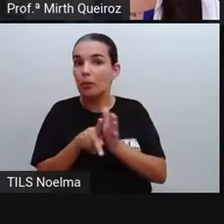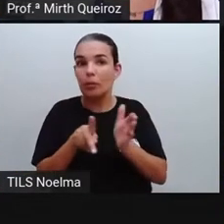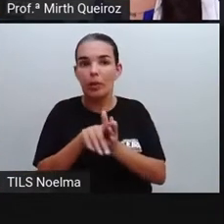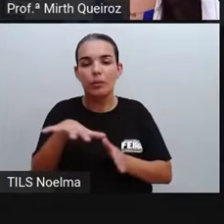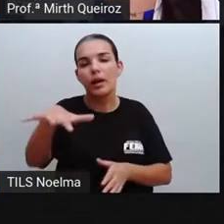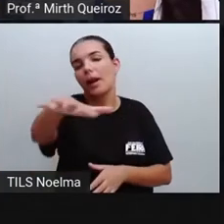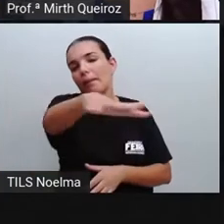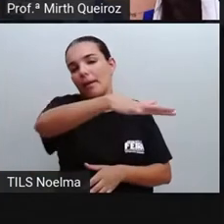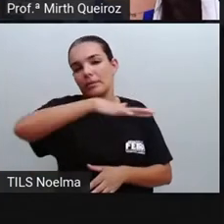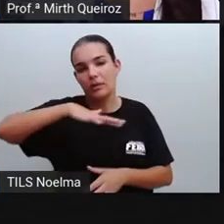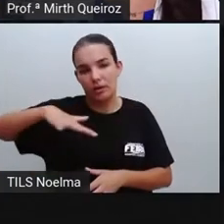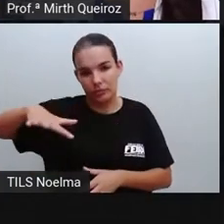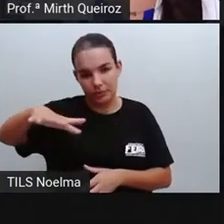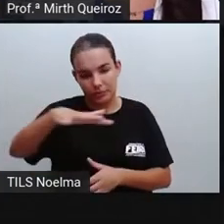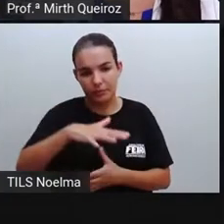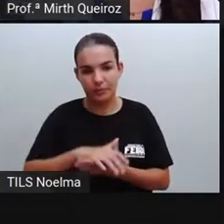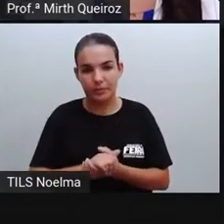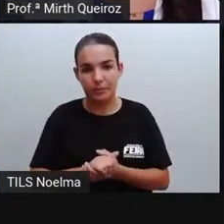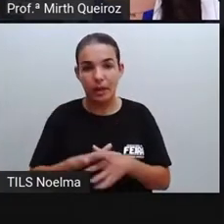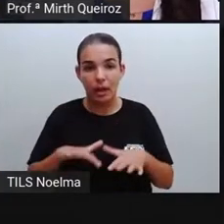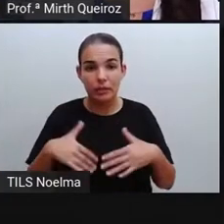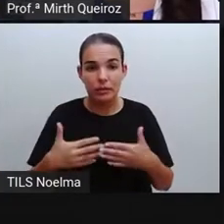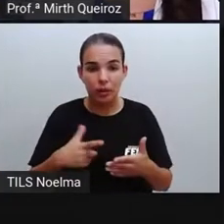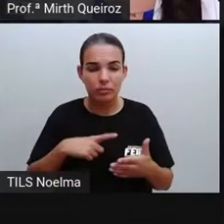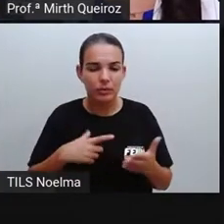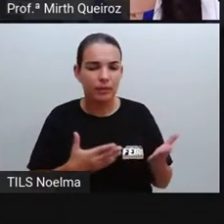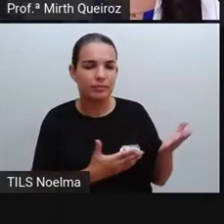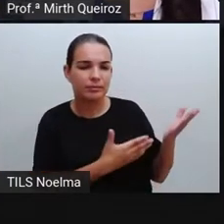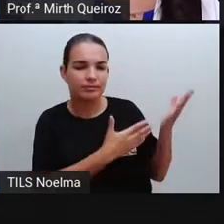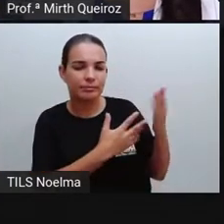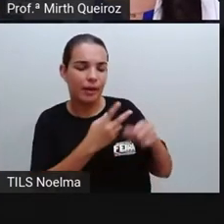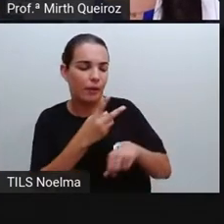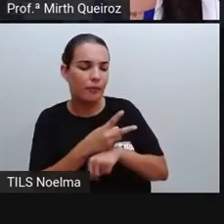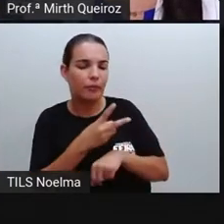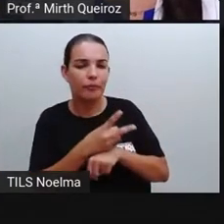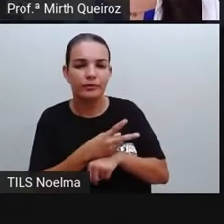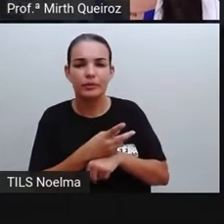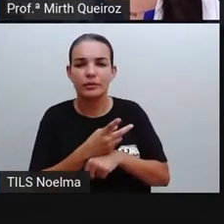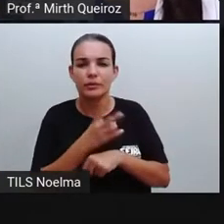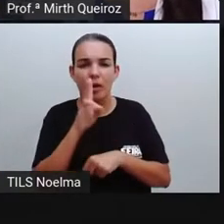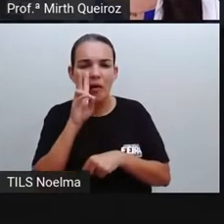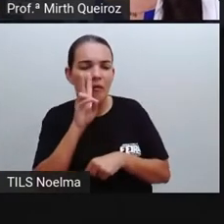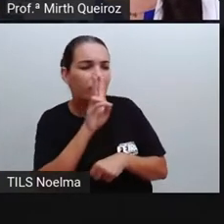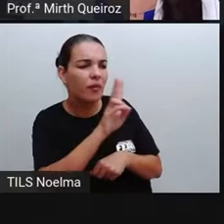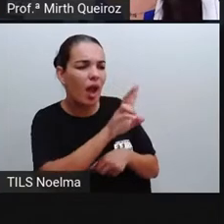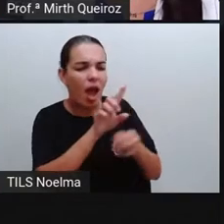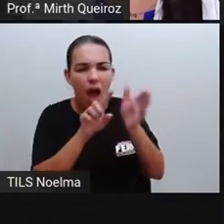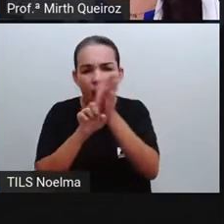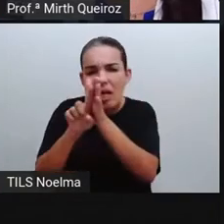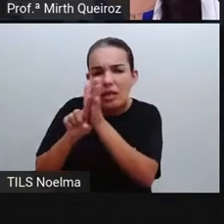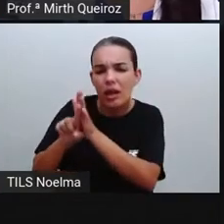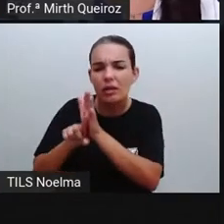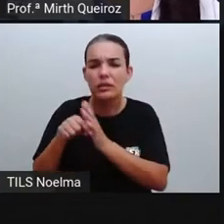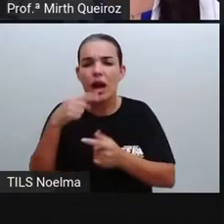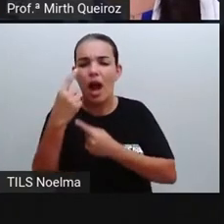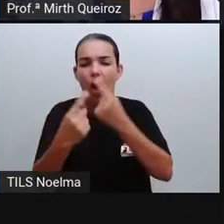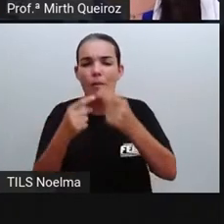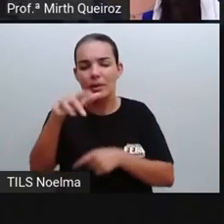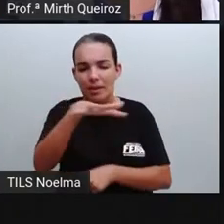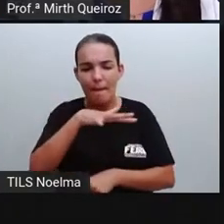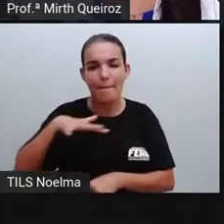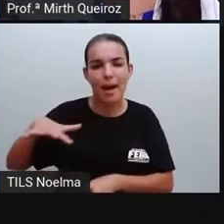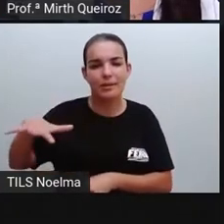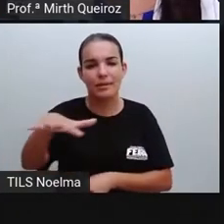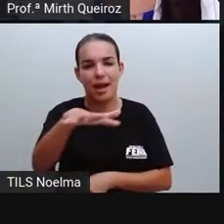nas paisagens. Para isso, eu trouxe um vídeo onde a gente vai analisar algumas paisagens. Vamos lá?